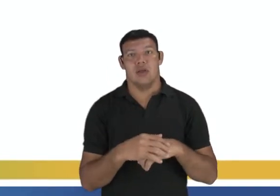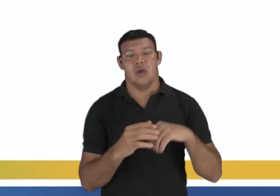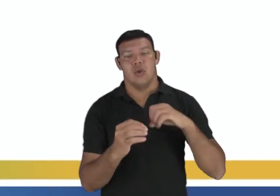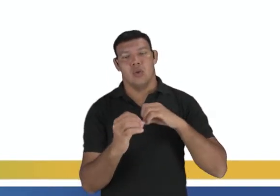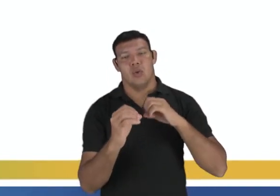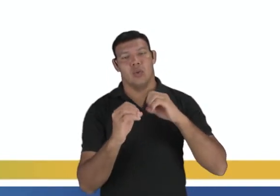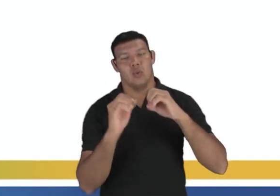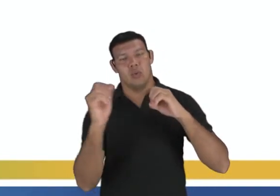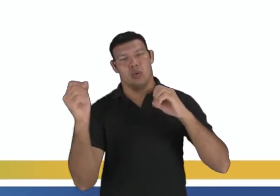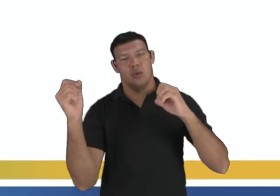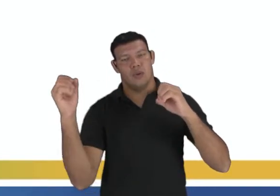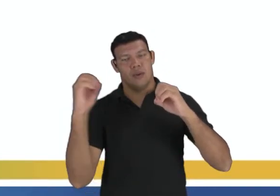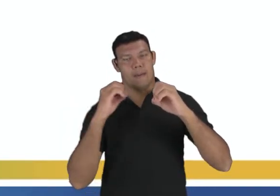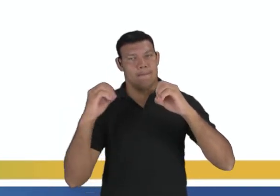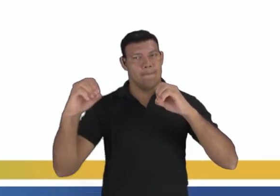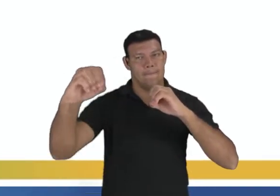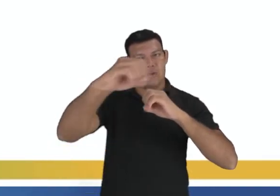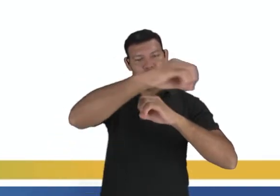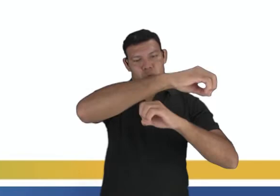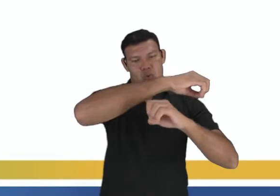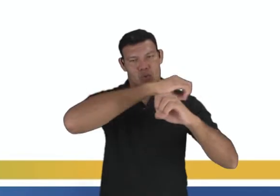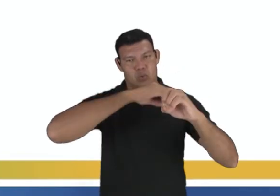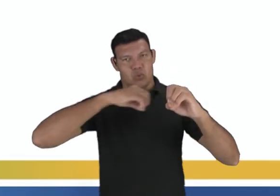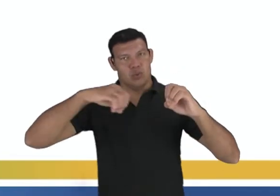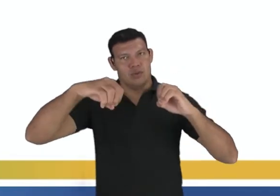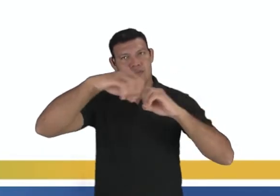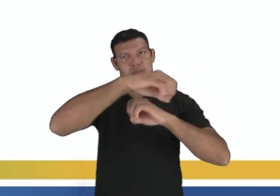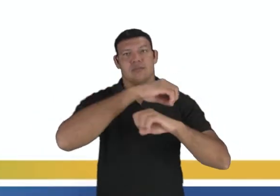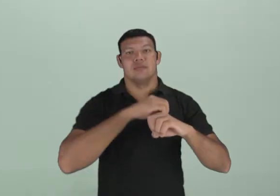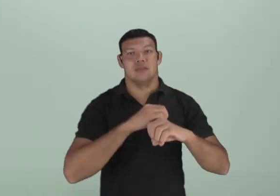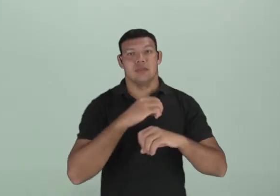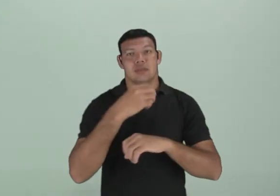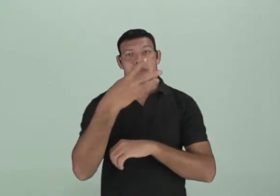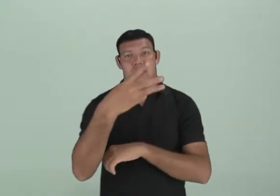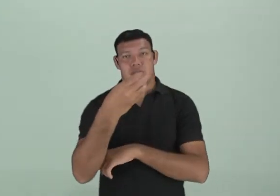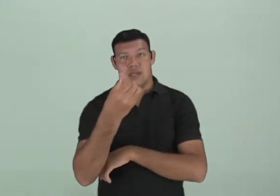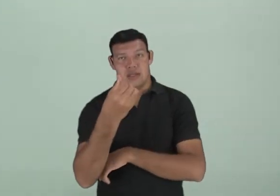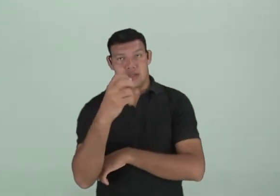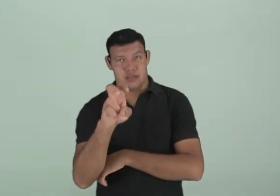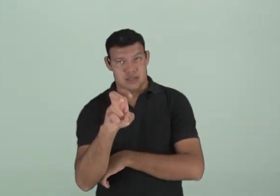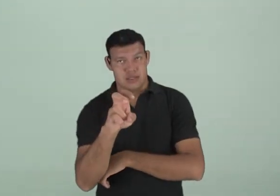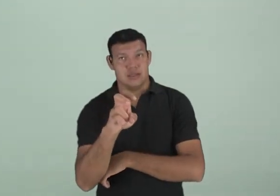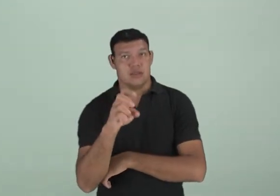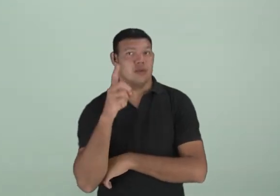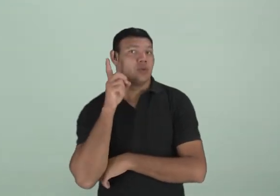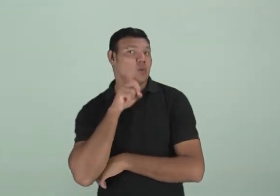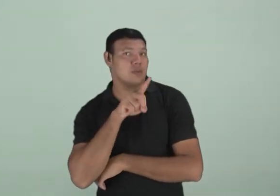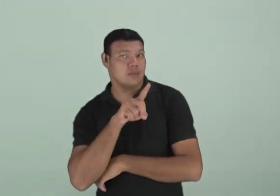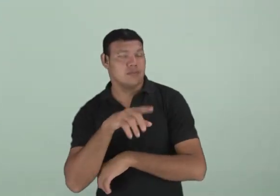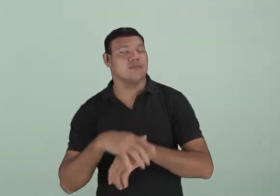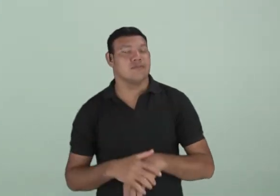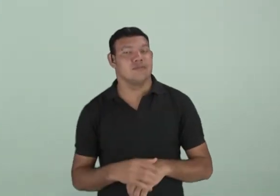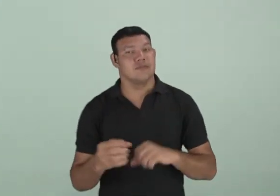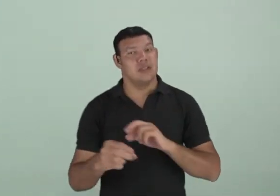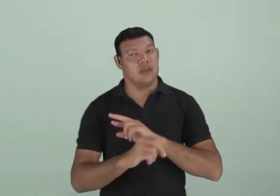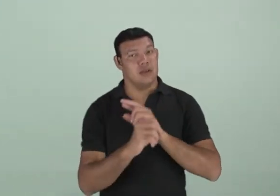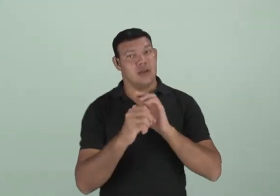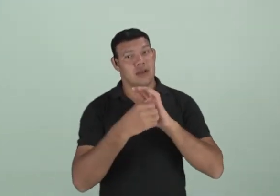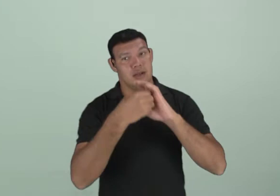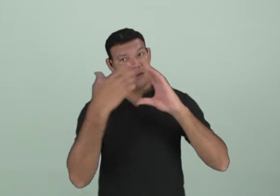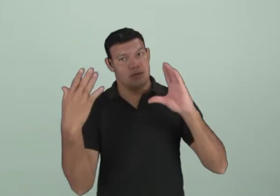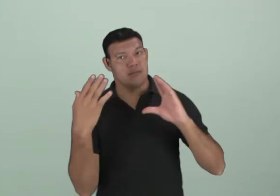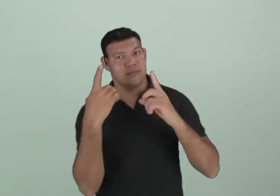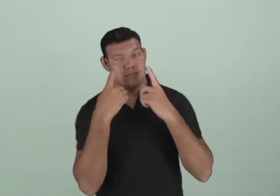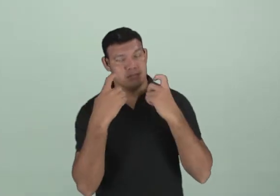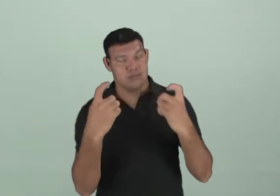A Lua, rotação e translação têm o mesmo período, mais ou menos 27 dias, tá? Isso é uma característica muito